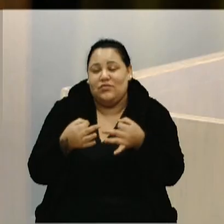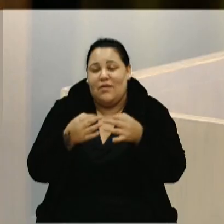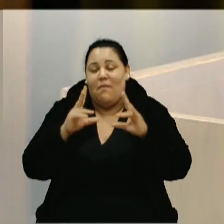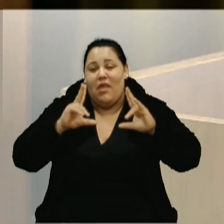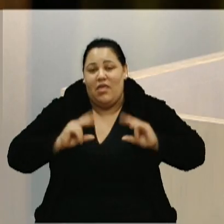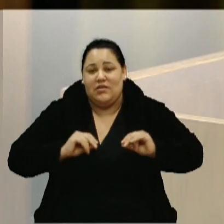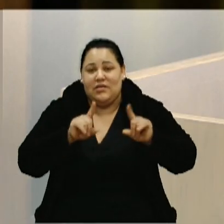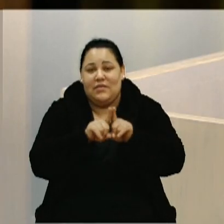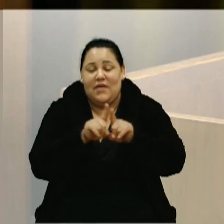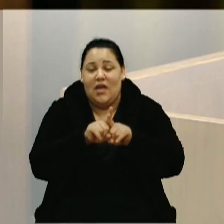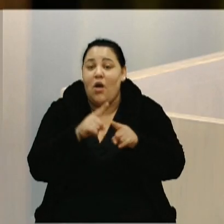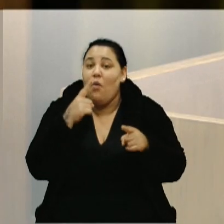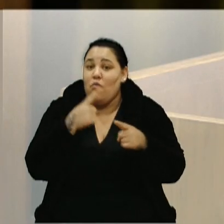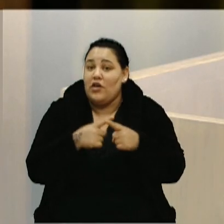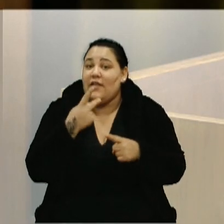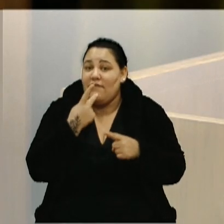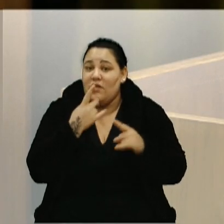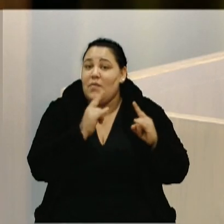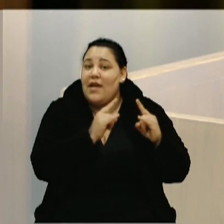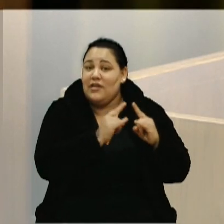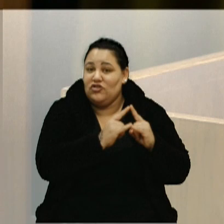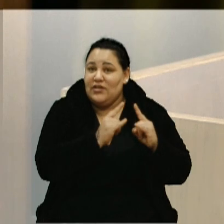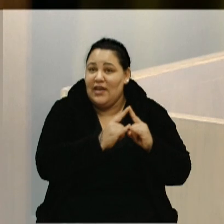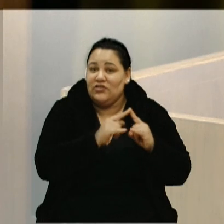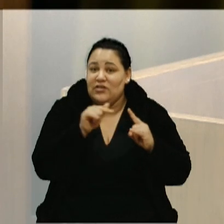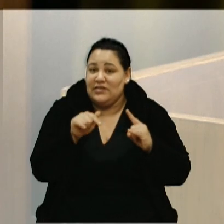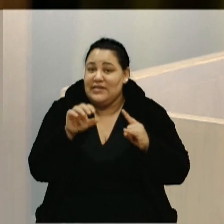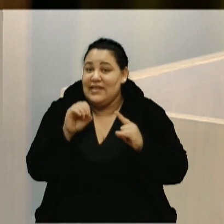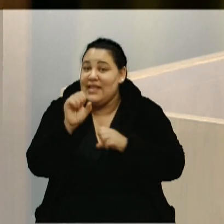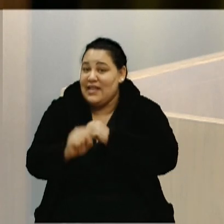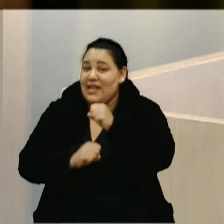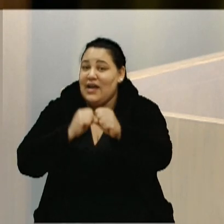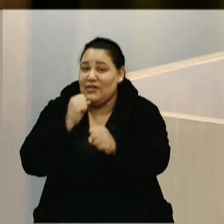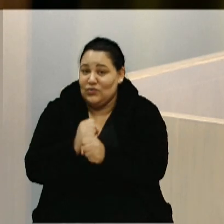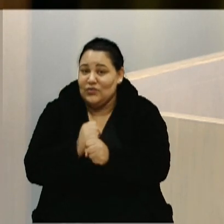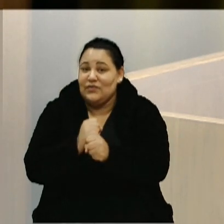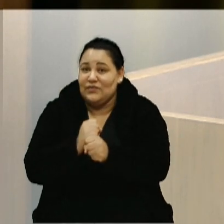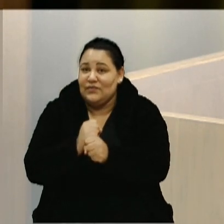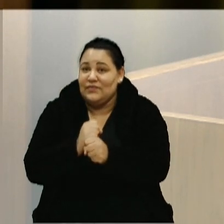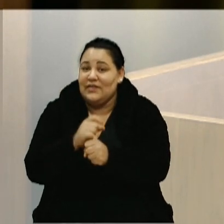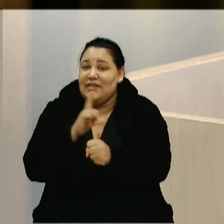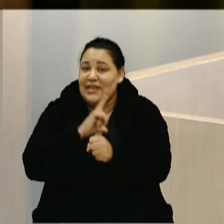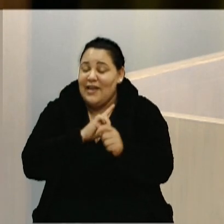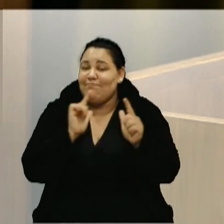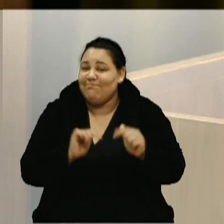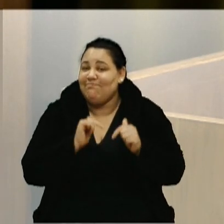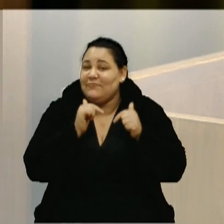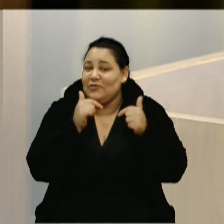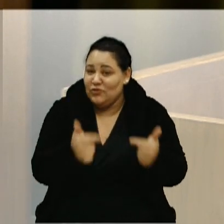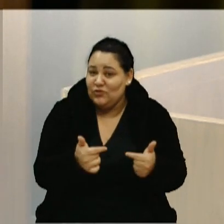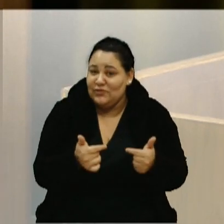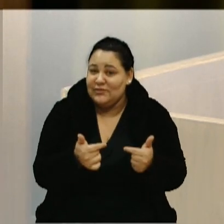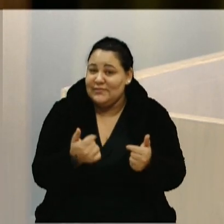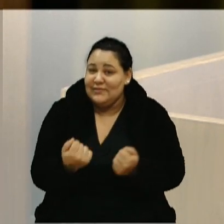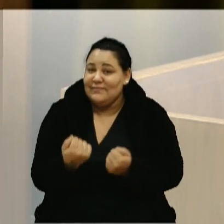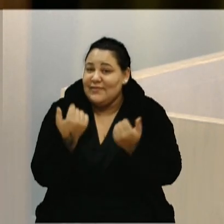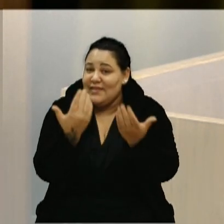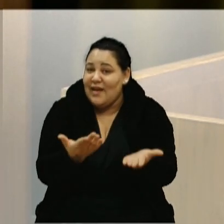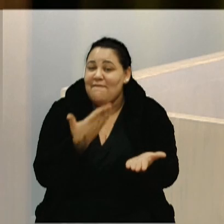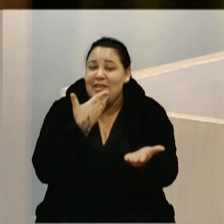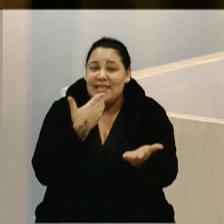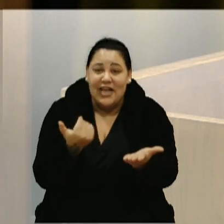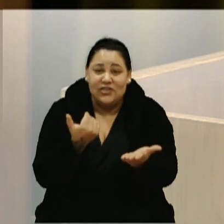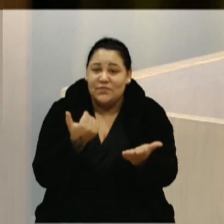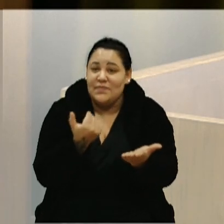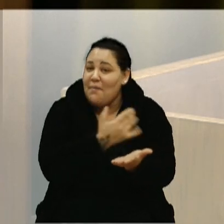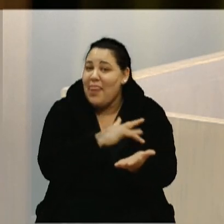comunidade. Nós estamos falando de uma entidade que, há 7 décadas, tem trazido iniciativas que beneficiam milhares de